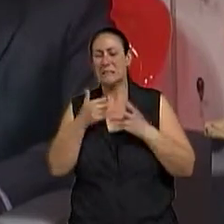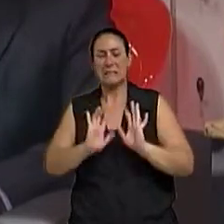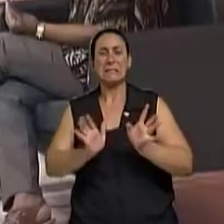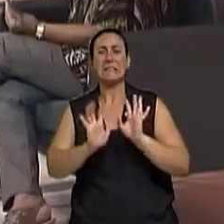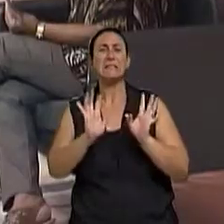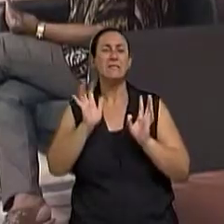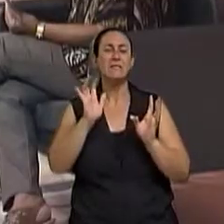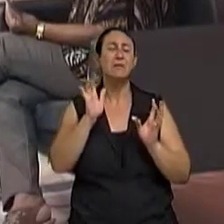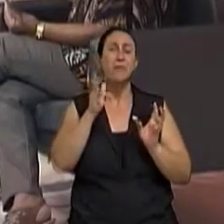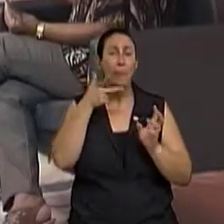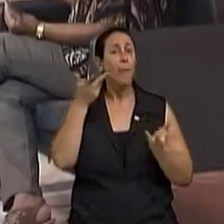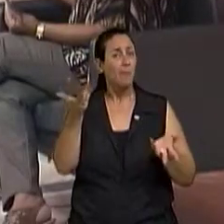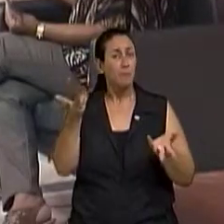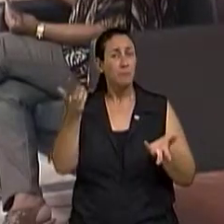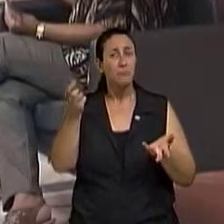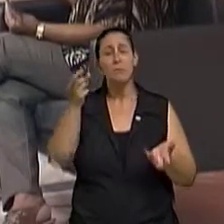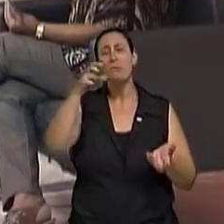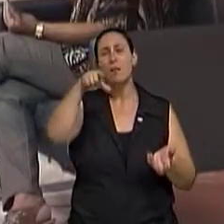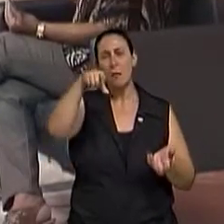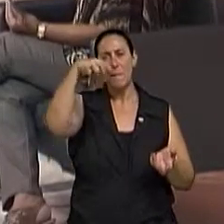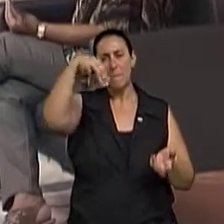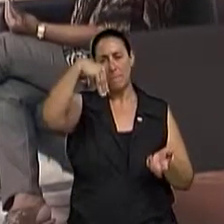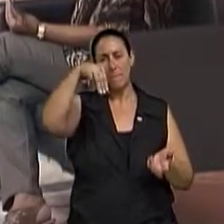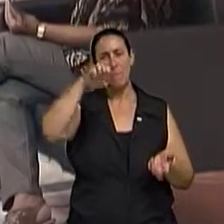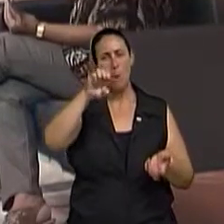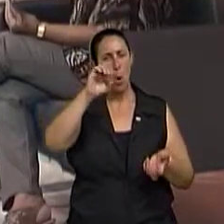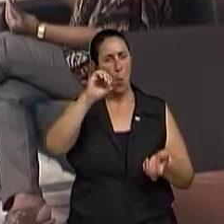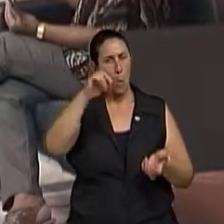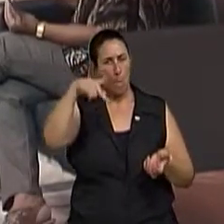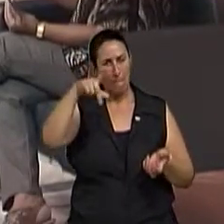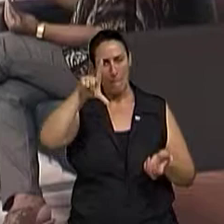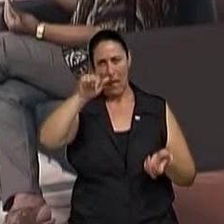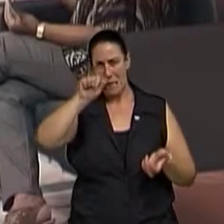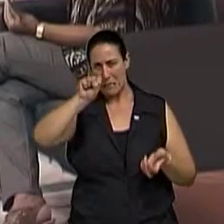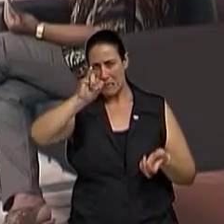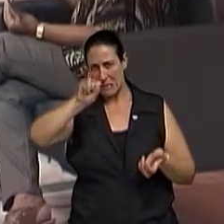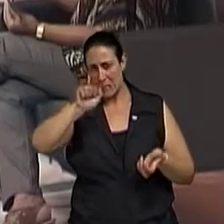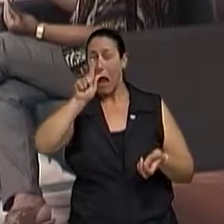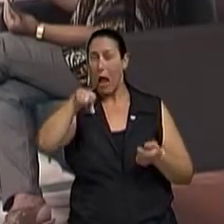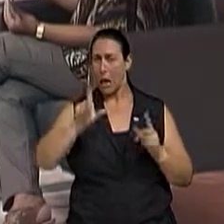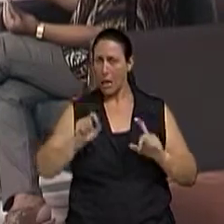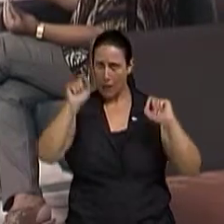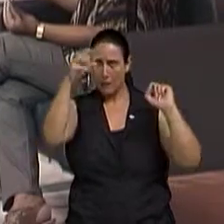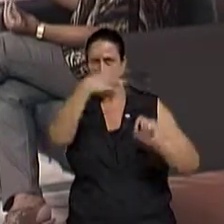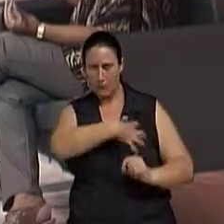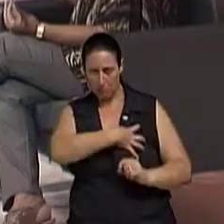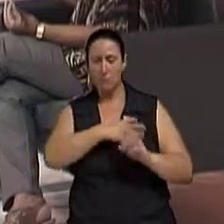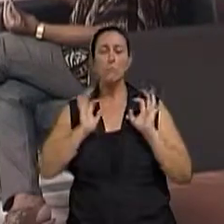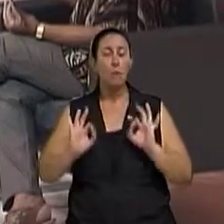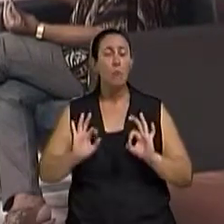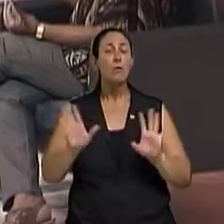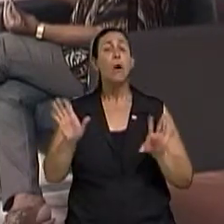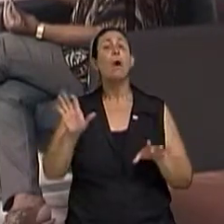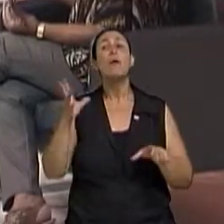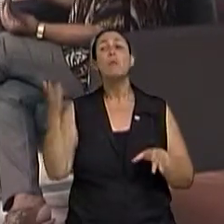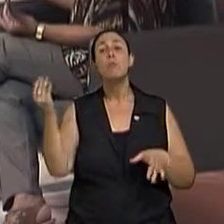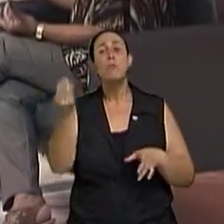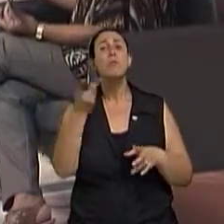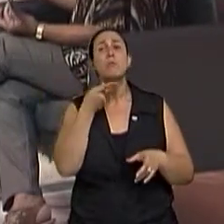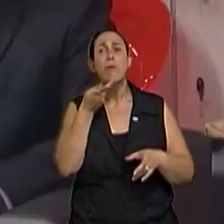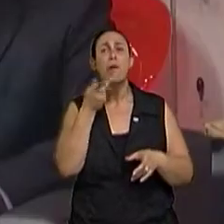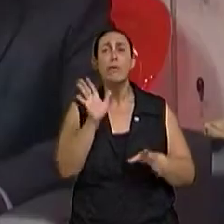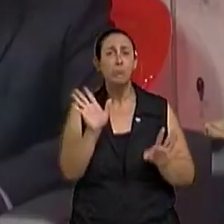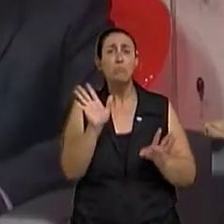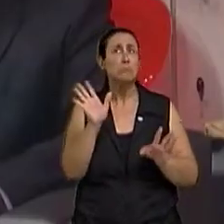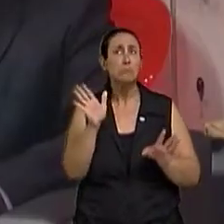dizer, neoplasias é um nome técnico, né? Certo. Câncer, para mim, pessoa comum, que não sou da área médica, na realidade, se